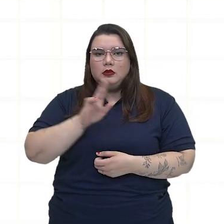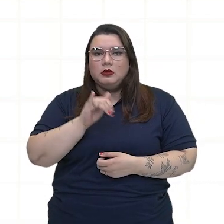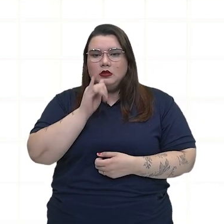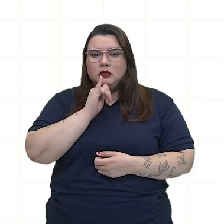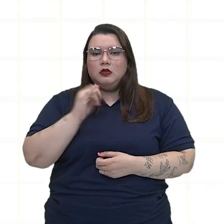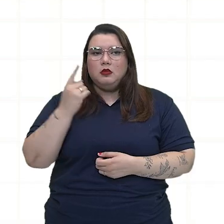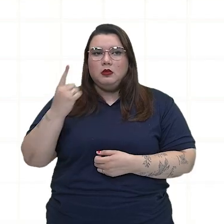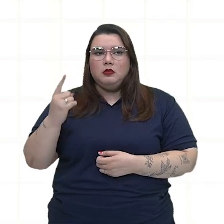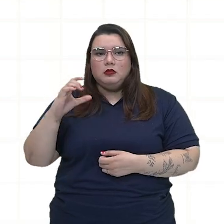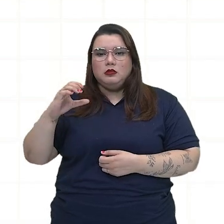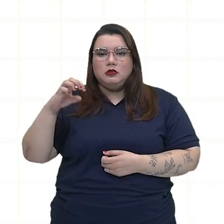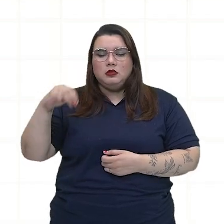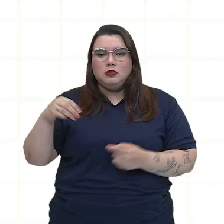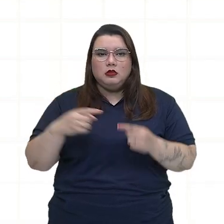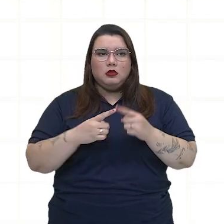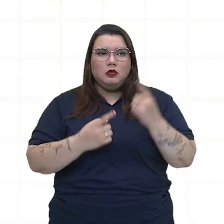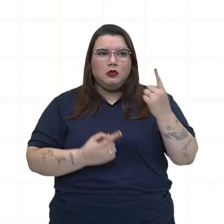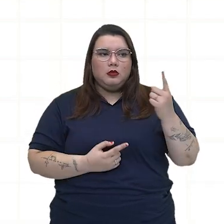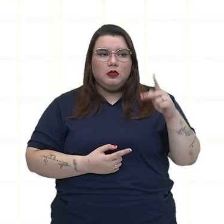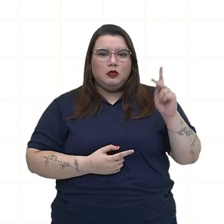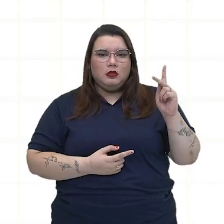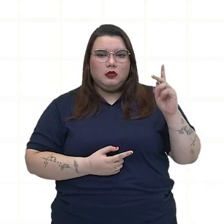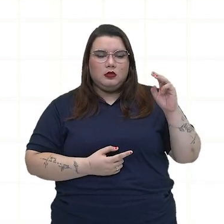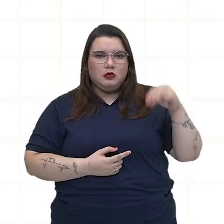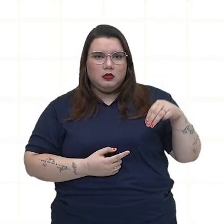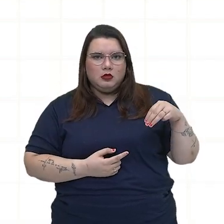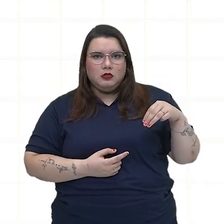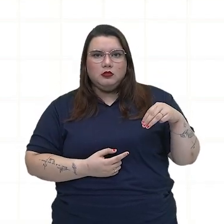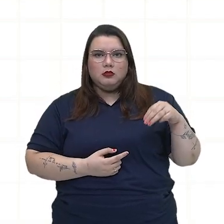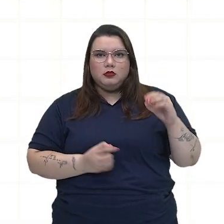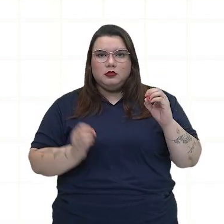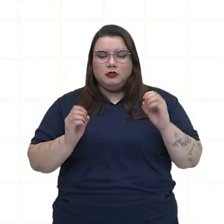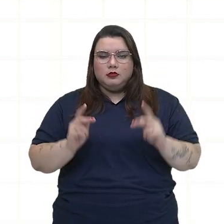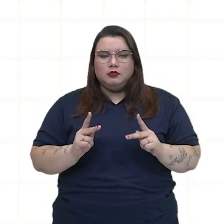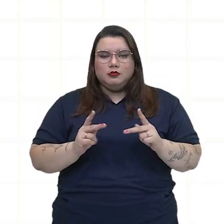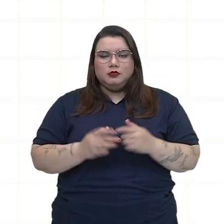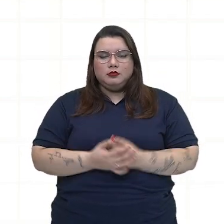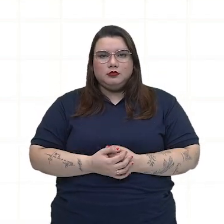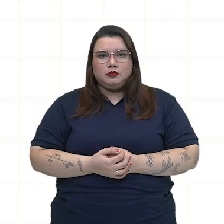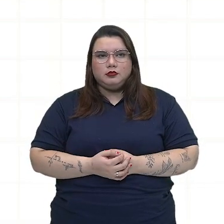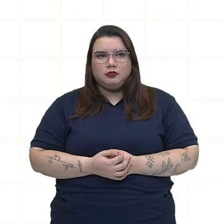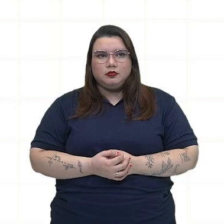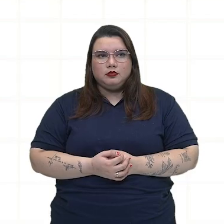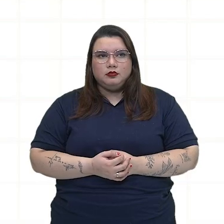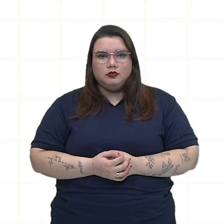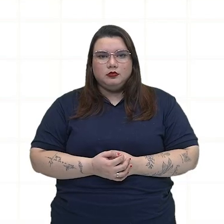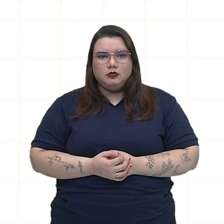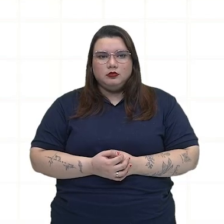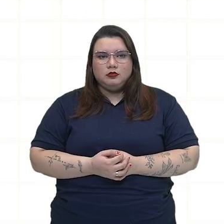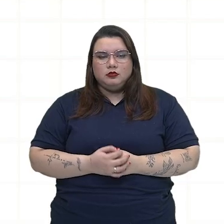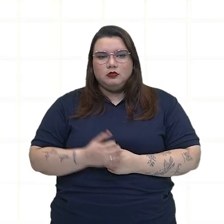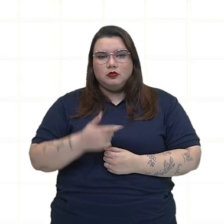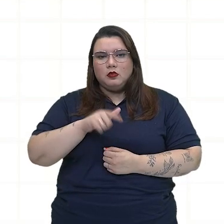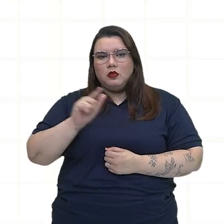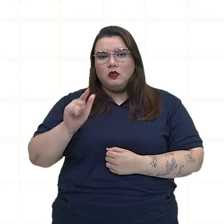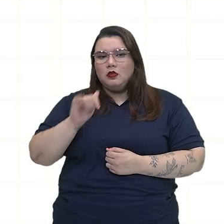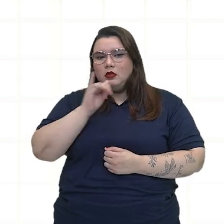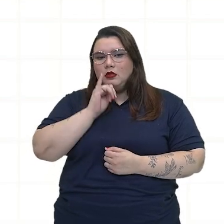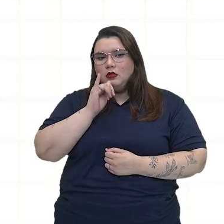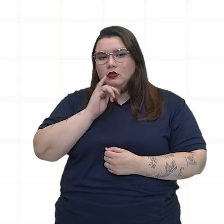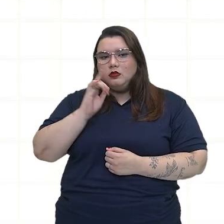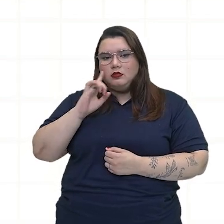exemplo, 1 centímetro é igual a 1 quilômetro da realidade, tá bom? Mais um exemplo para a